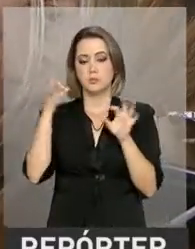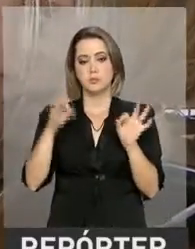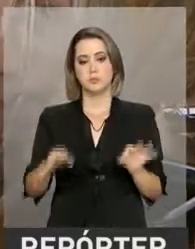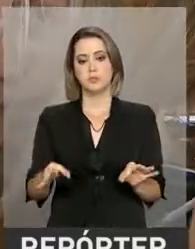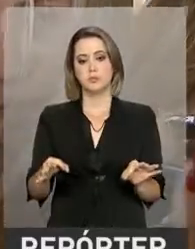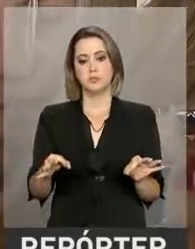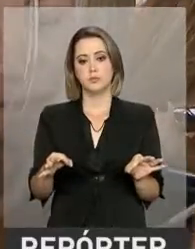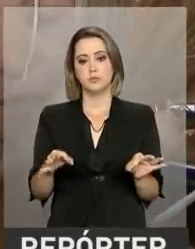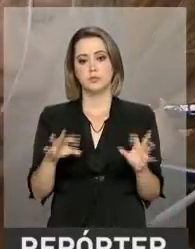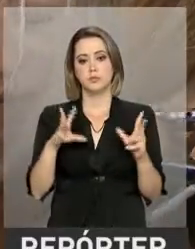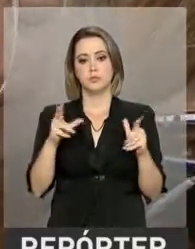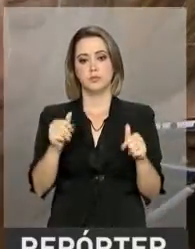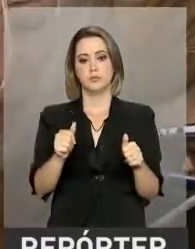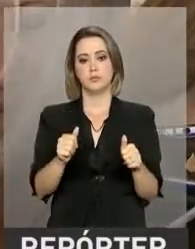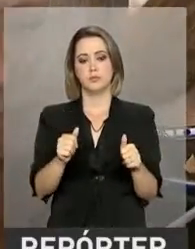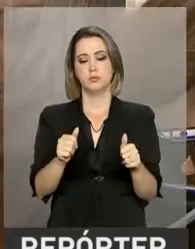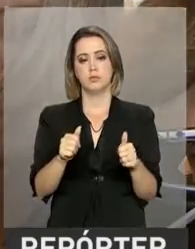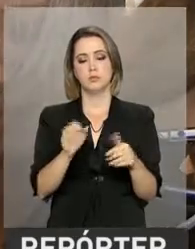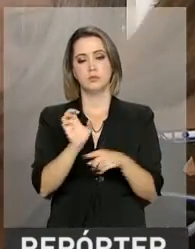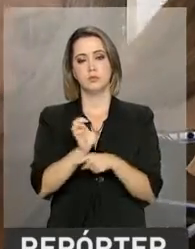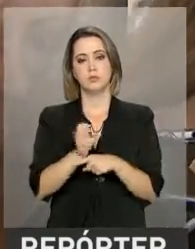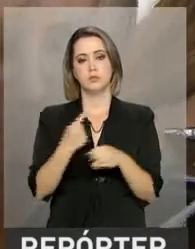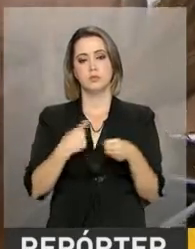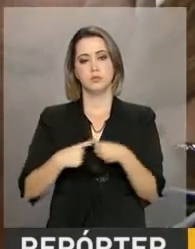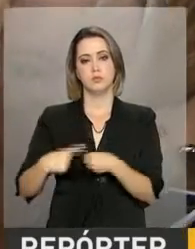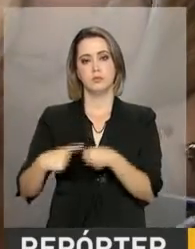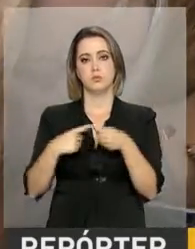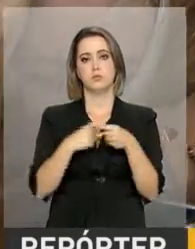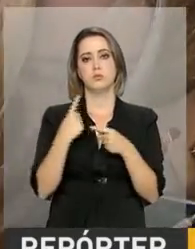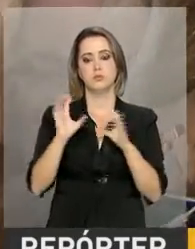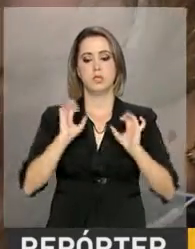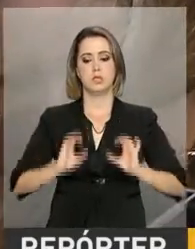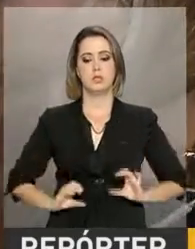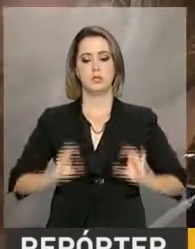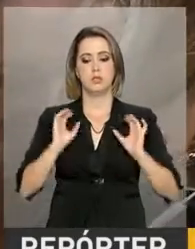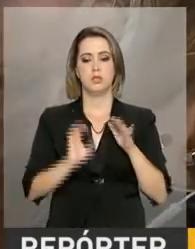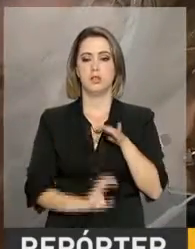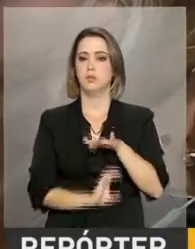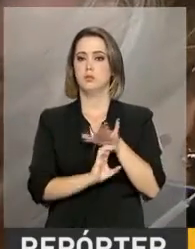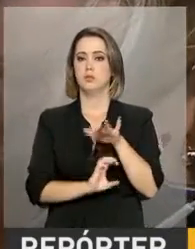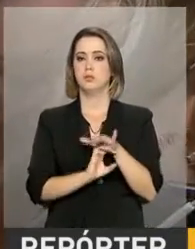de todos os cidadãos empresas